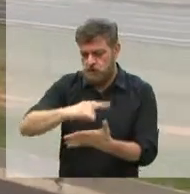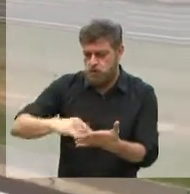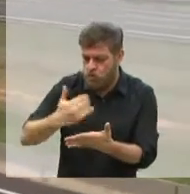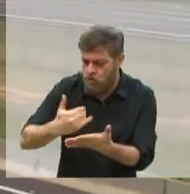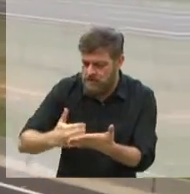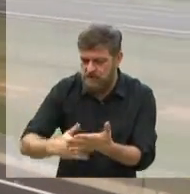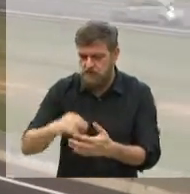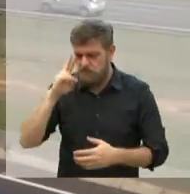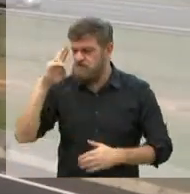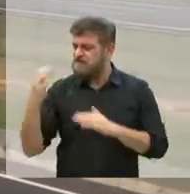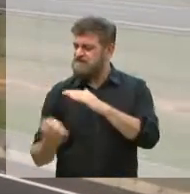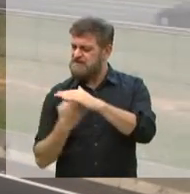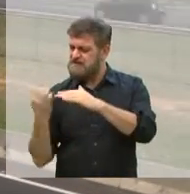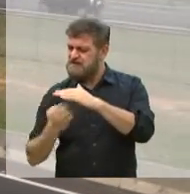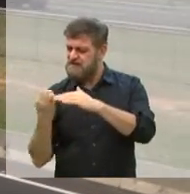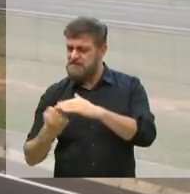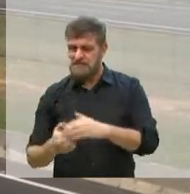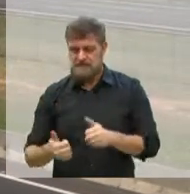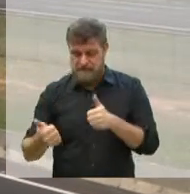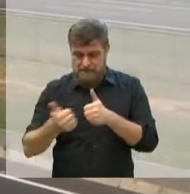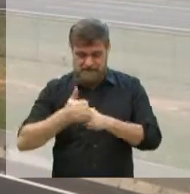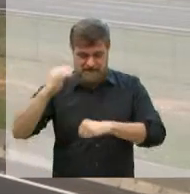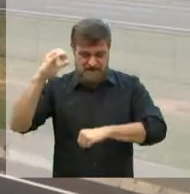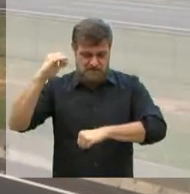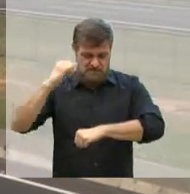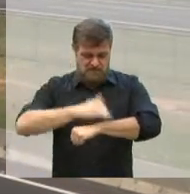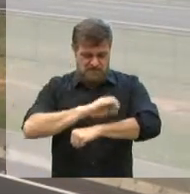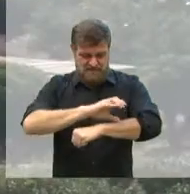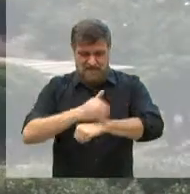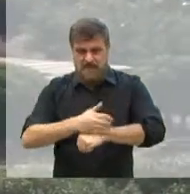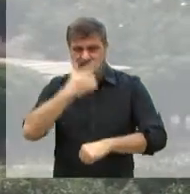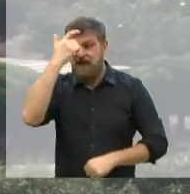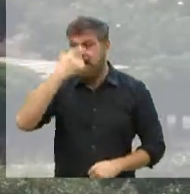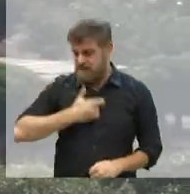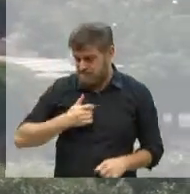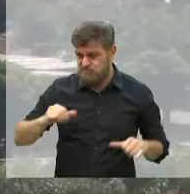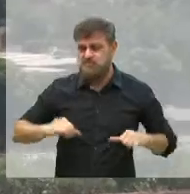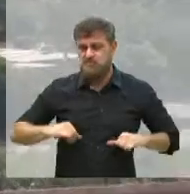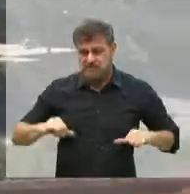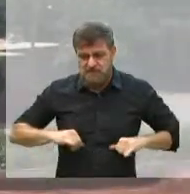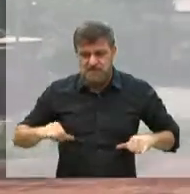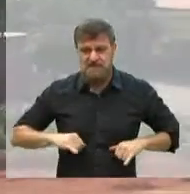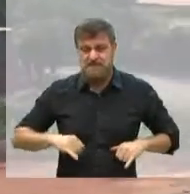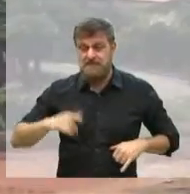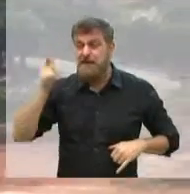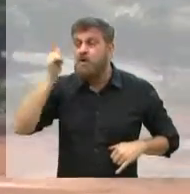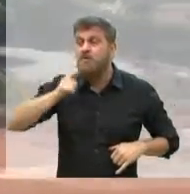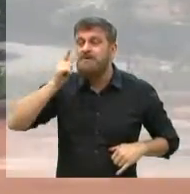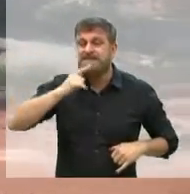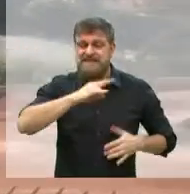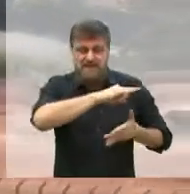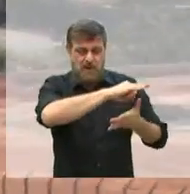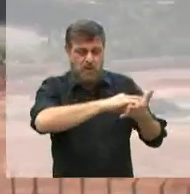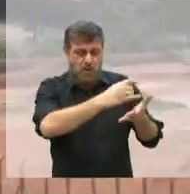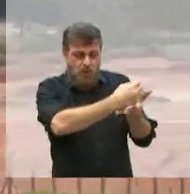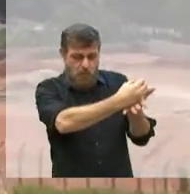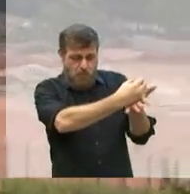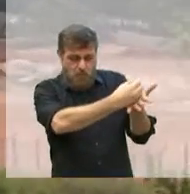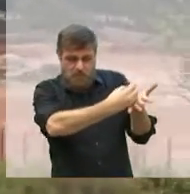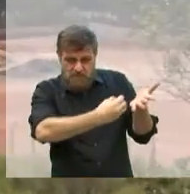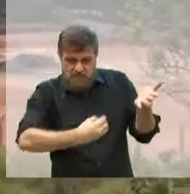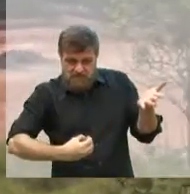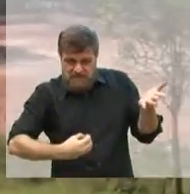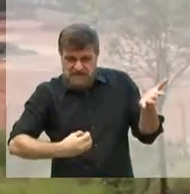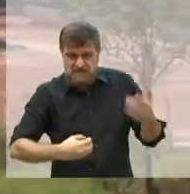Os empresários da região do entorno do aeroporto sofreram muito, entre eles eu. Eu me lembro que para eu conseguir uma certidão, um ofício, que era